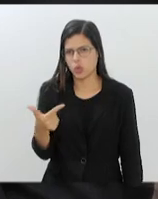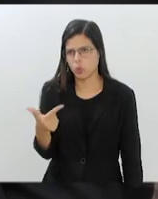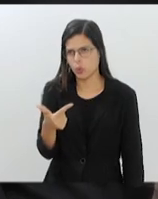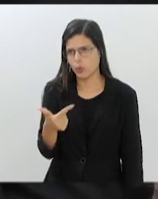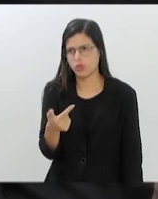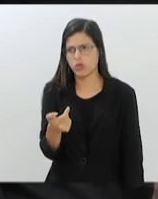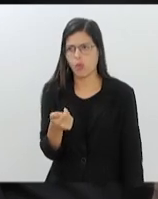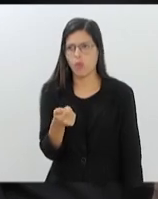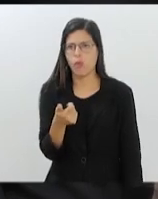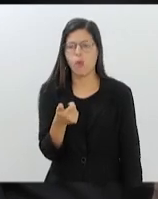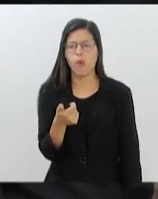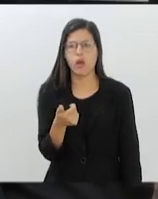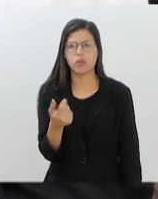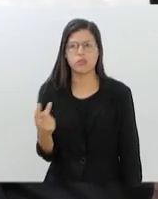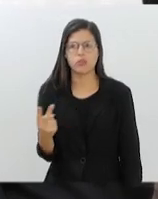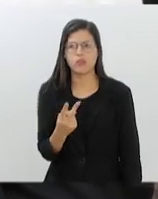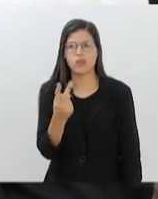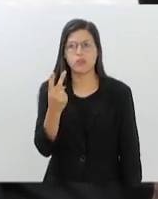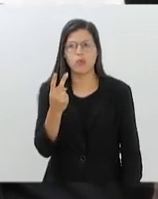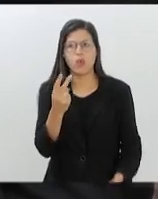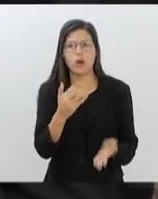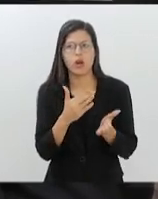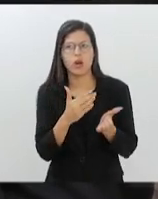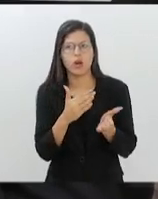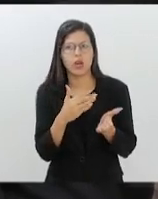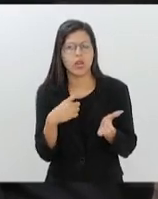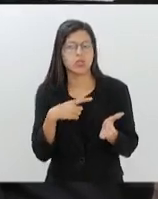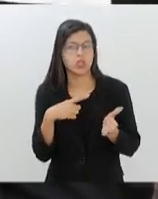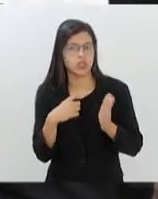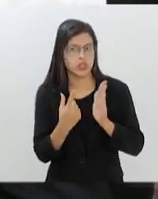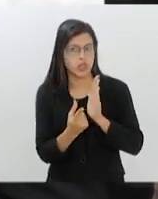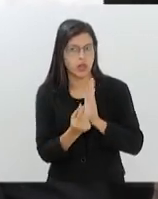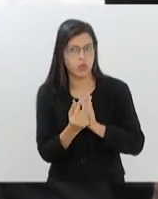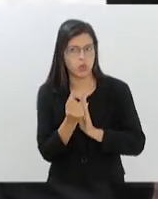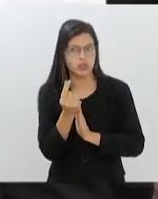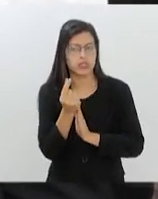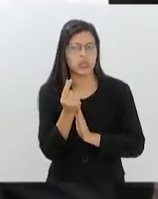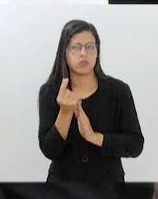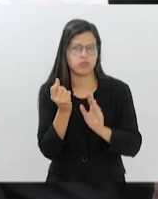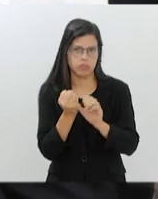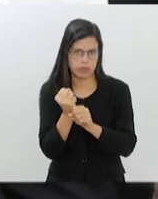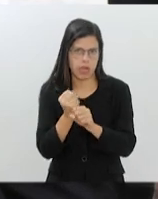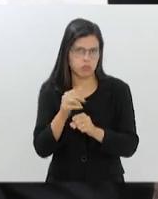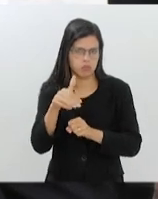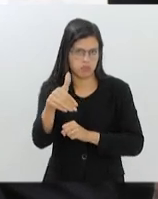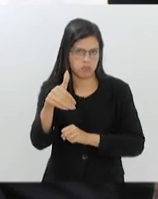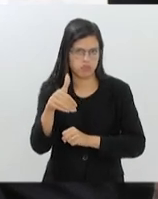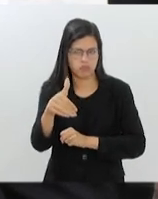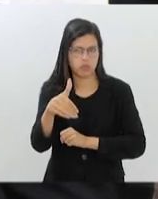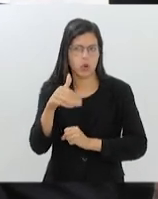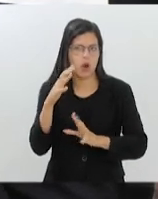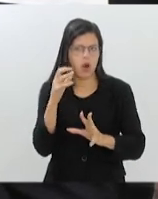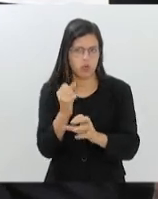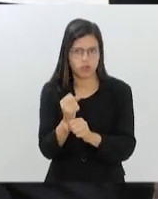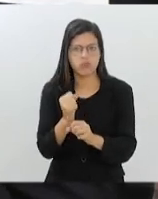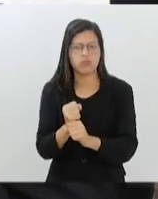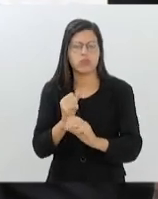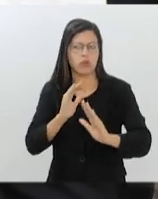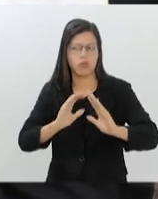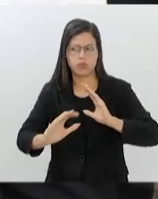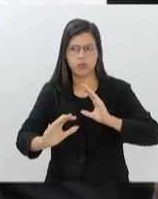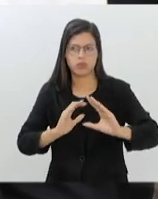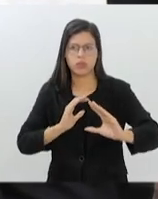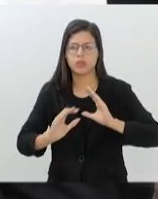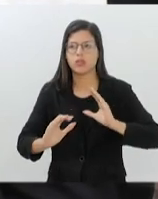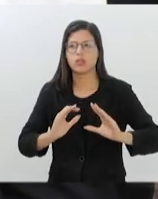quase o valor que a gente gastou que a gente tem orçado esse ano total da comunicação eh